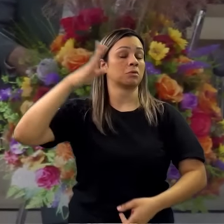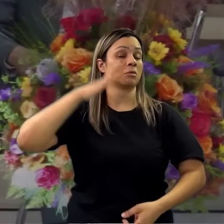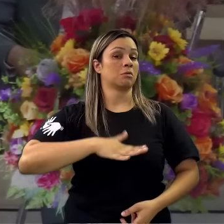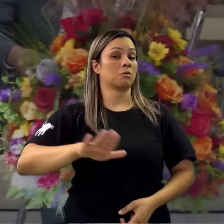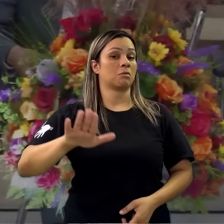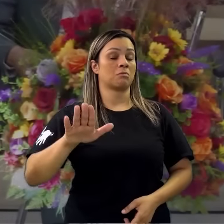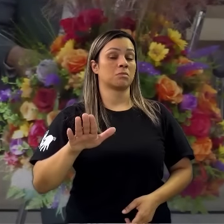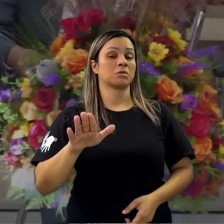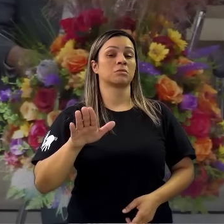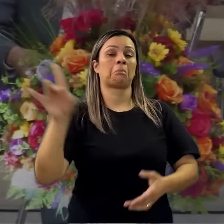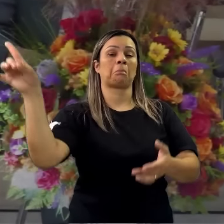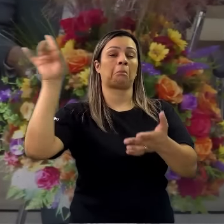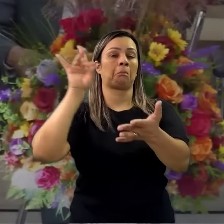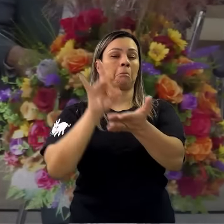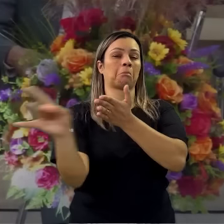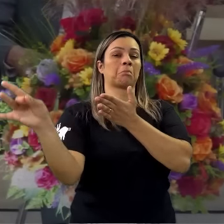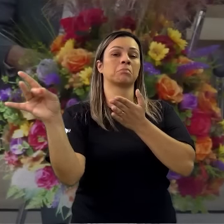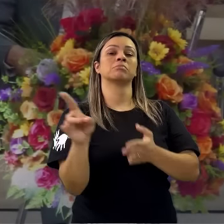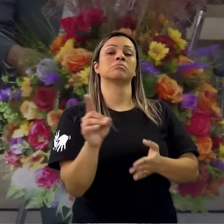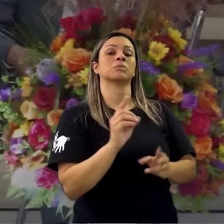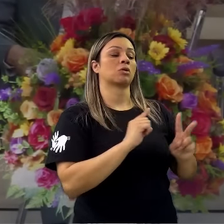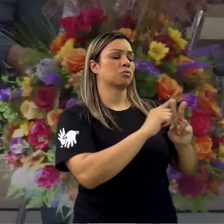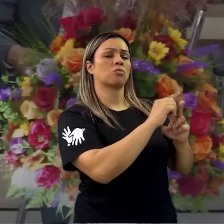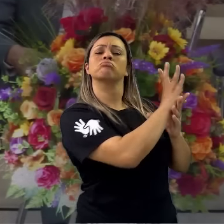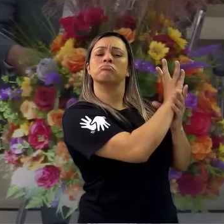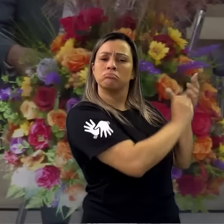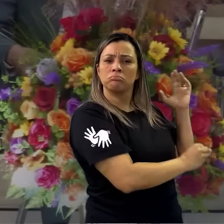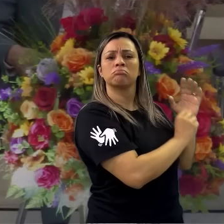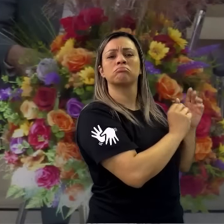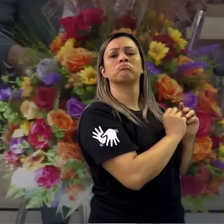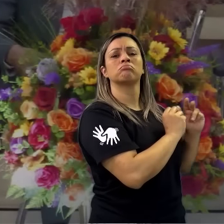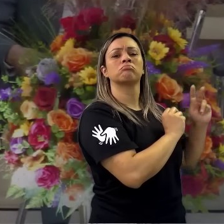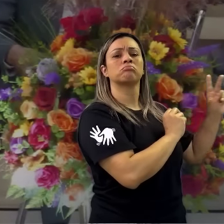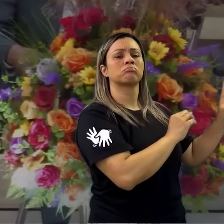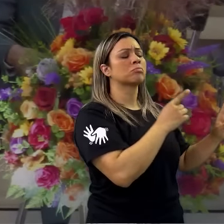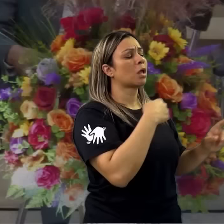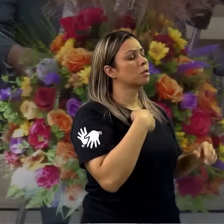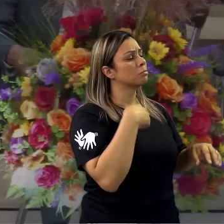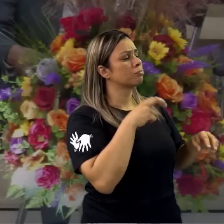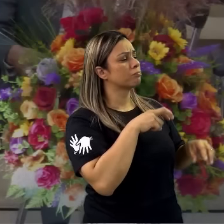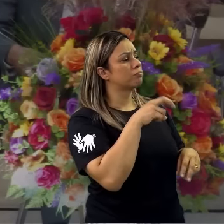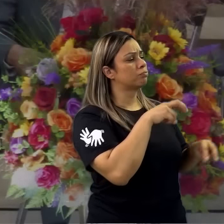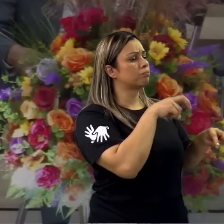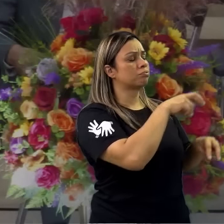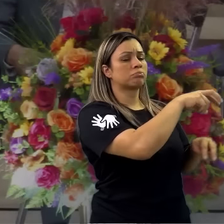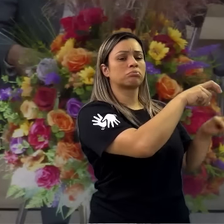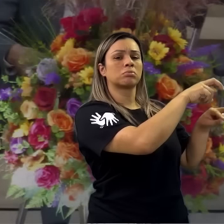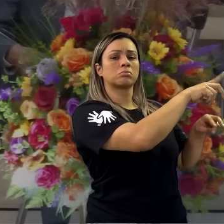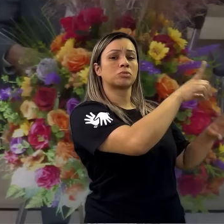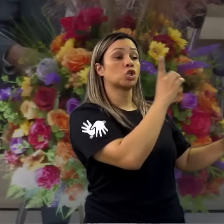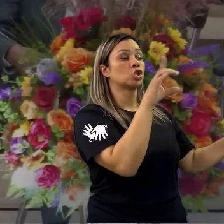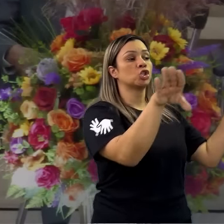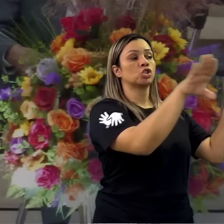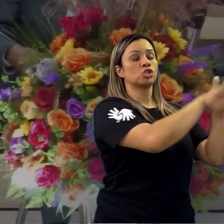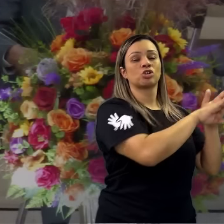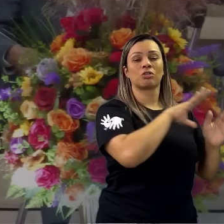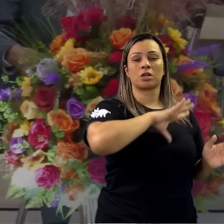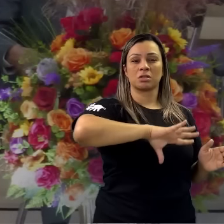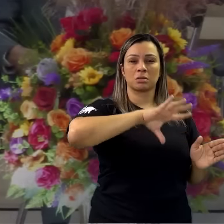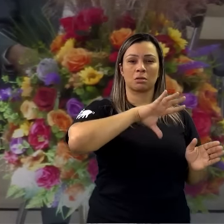que eles foram para a lista e quando ele chega um ilustra tinha um varão coxo desde o ventre da mãe coxo de ambos os pés